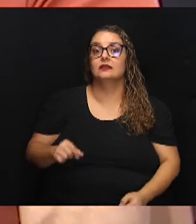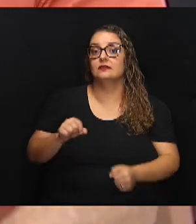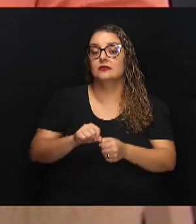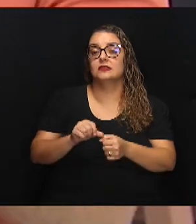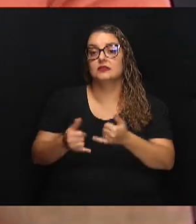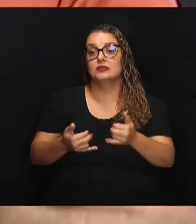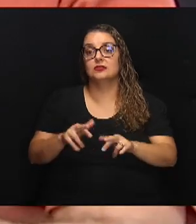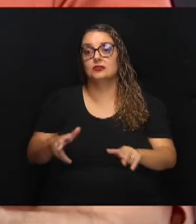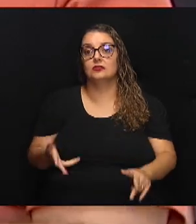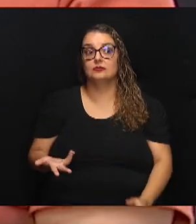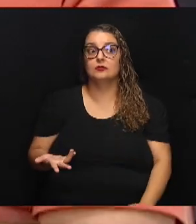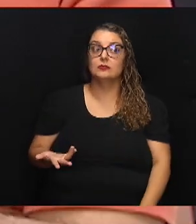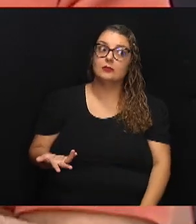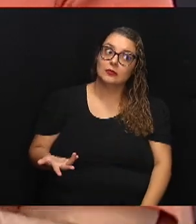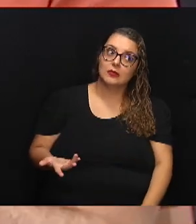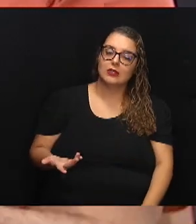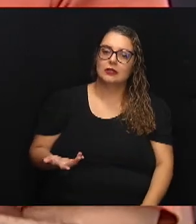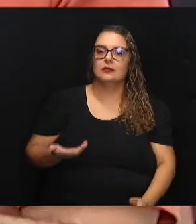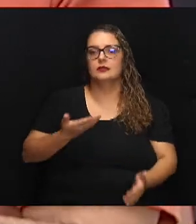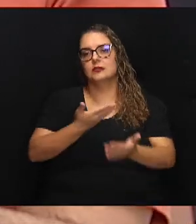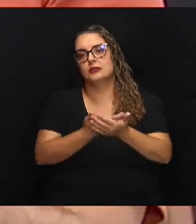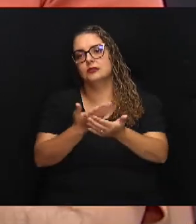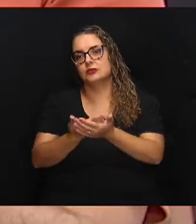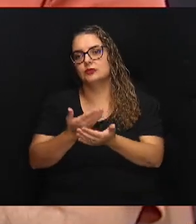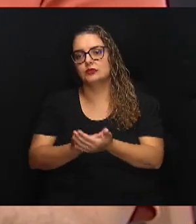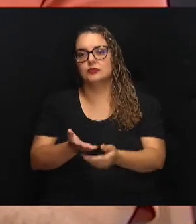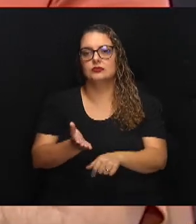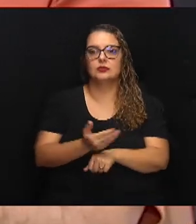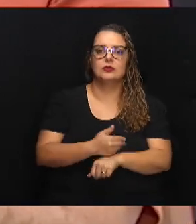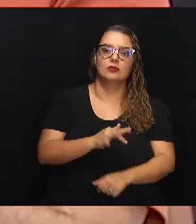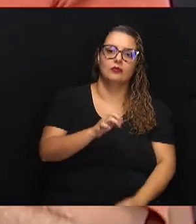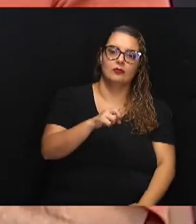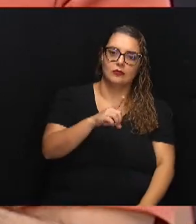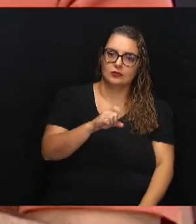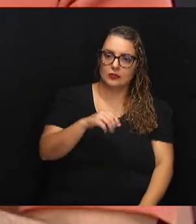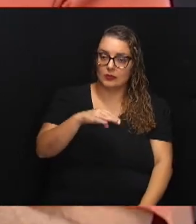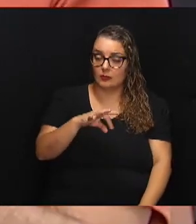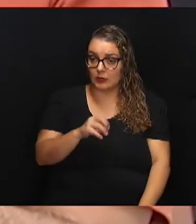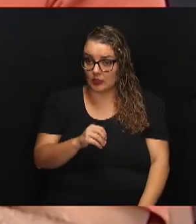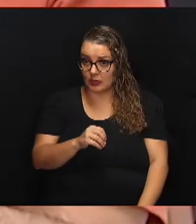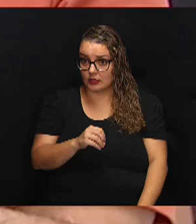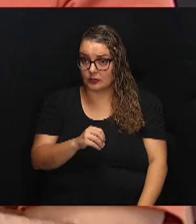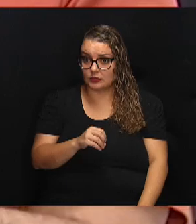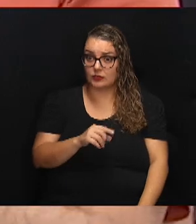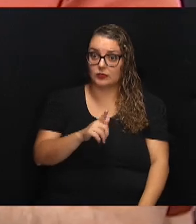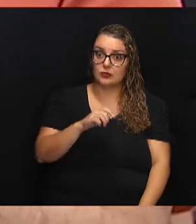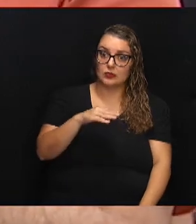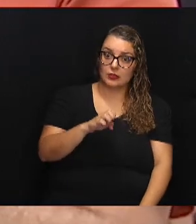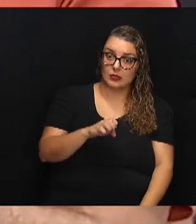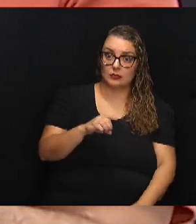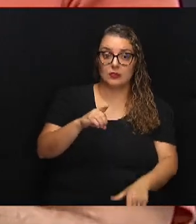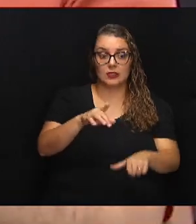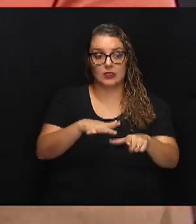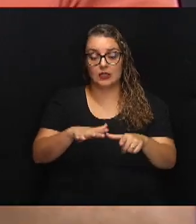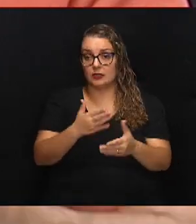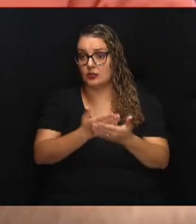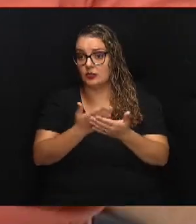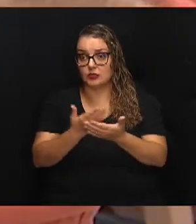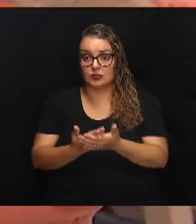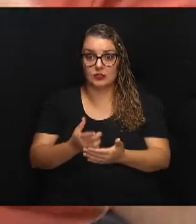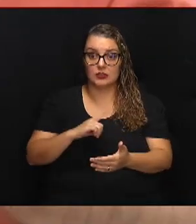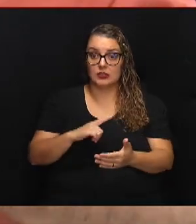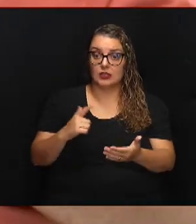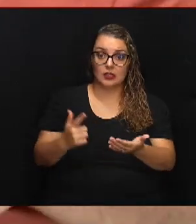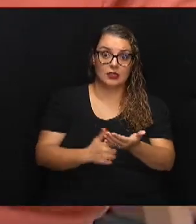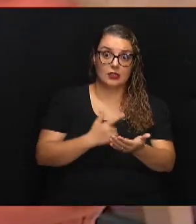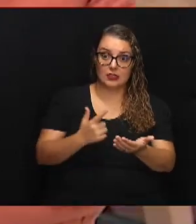jogo exige que você estude os fundamentos do game design. Você tem que estudar, existem livros,